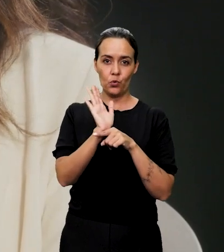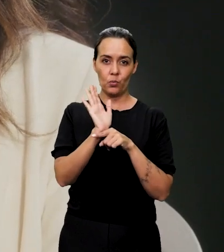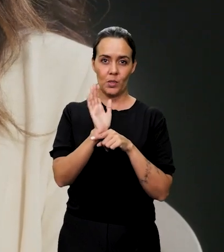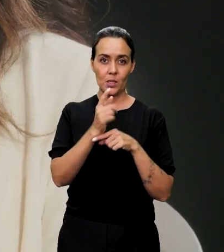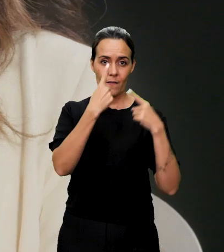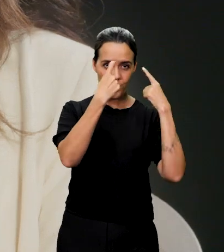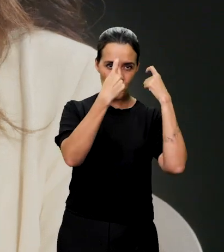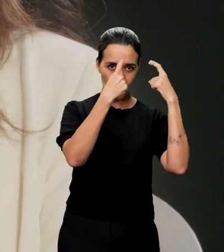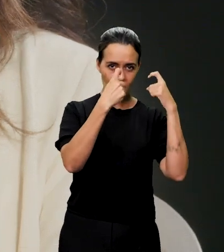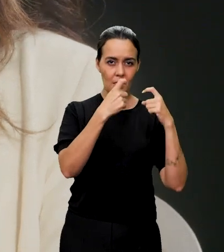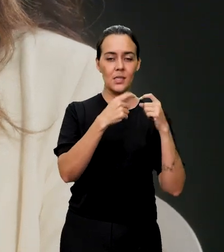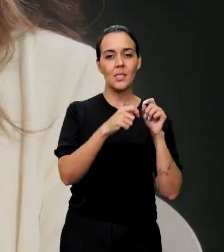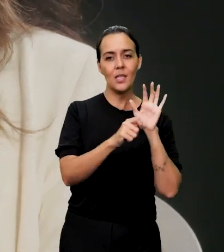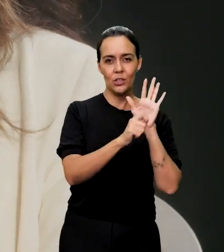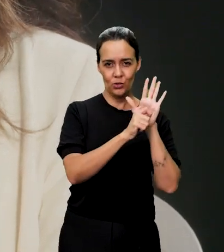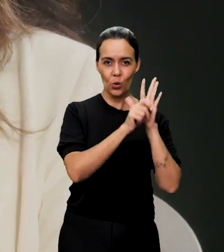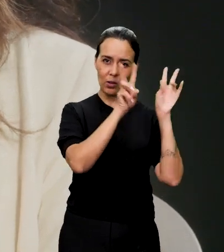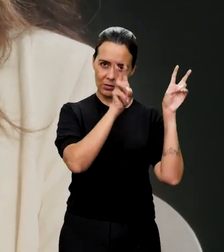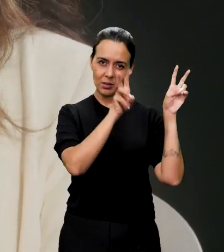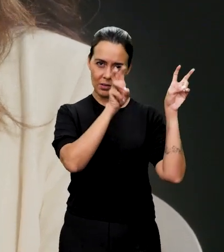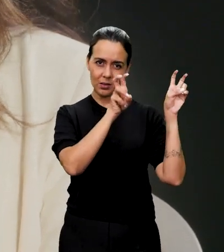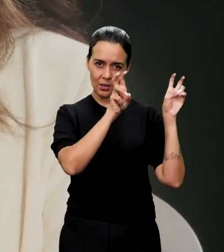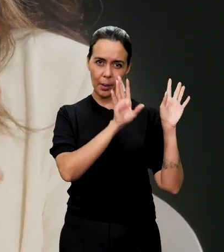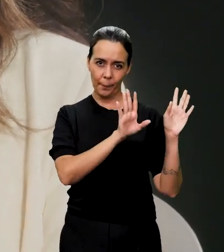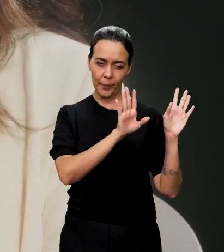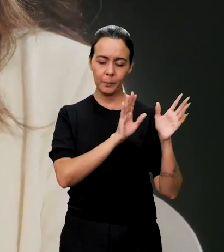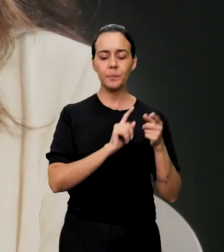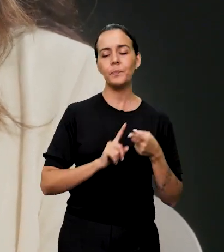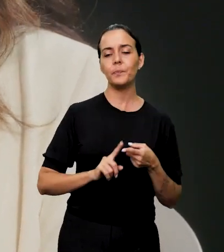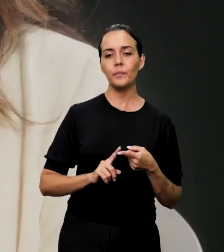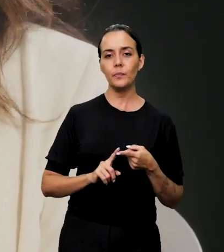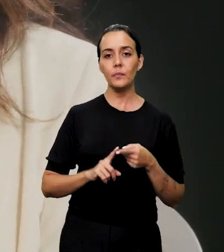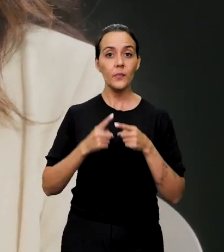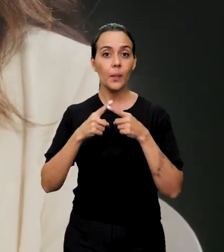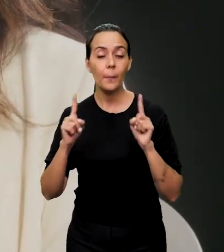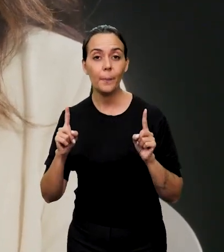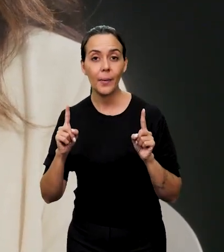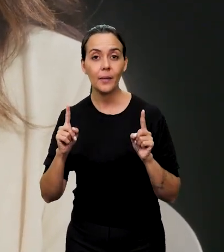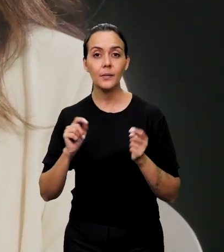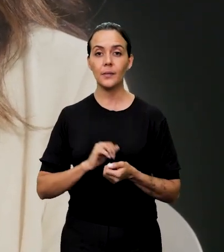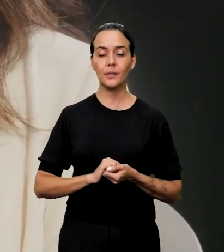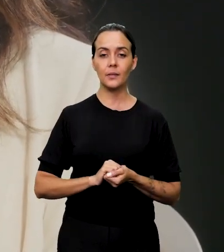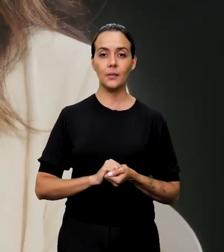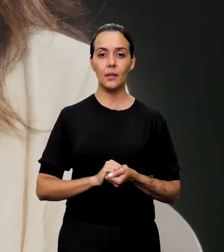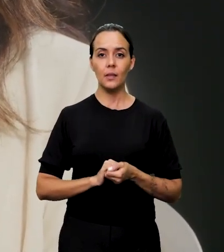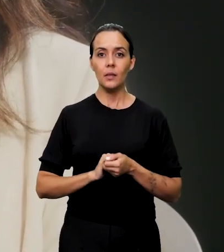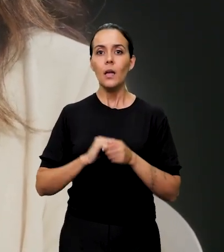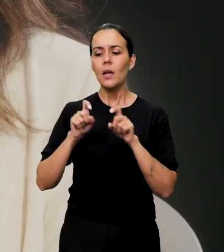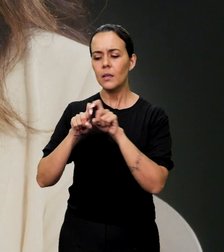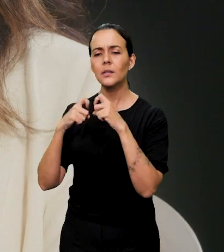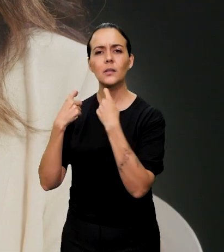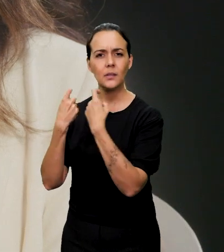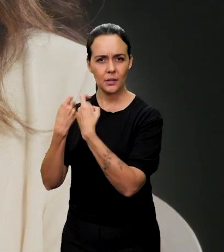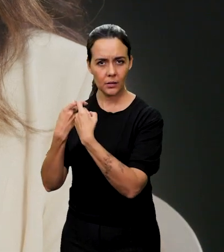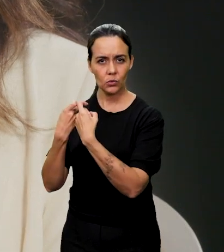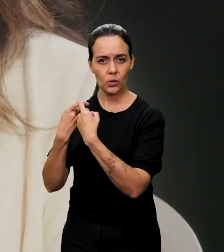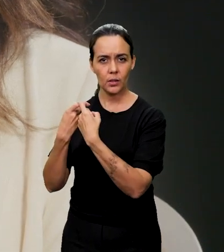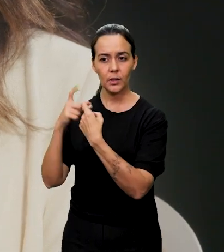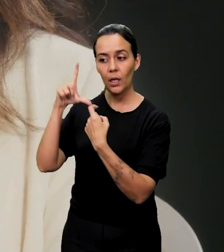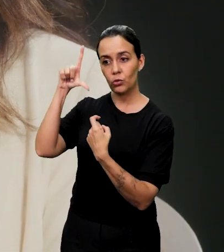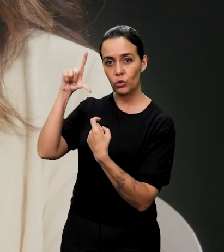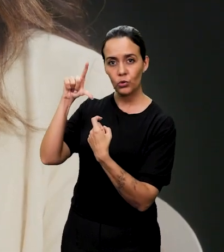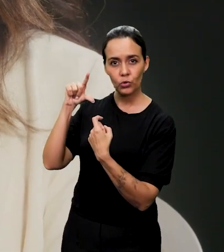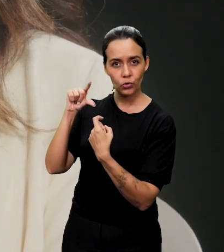ou uso de drogas se manteve estável. Ela usa um blazer Esses 6.000 filmes branco. entre 20 e 23. Mas a sexualidade deixou de